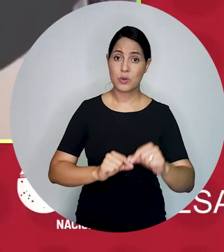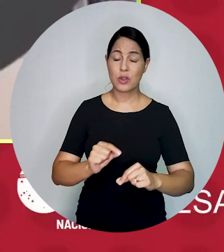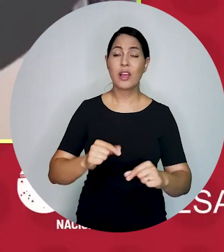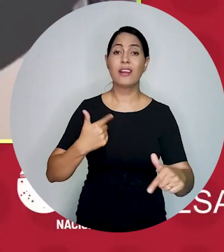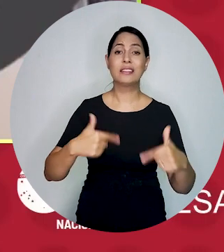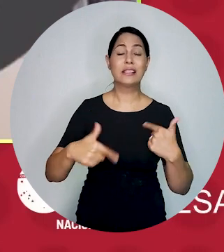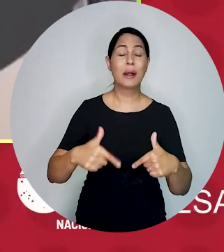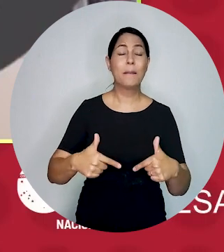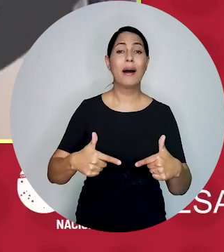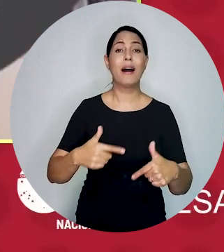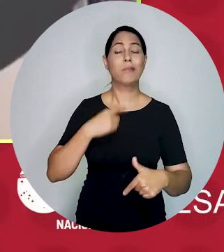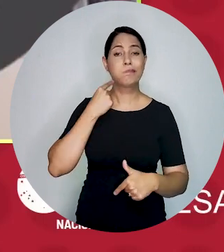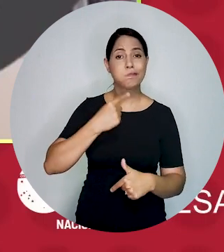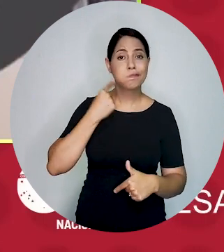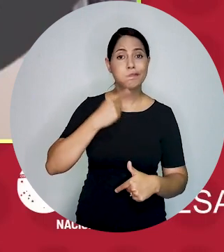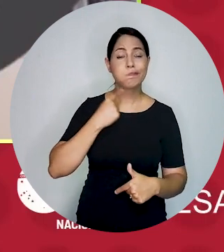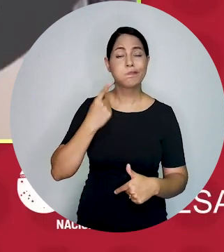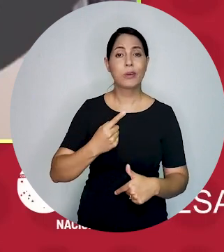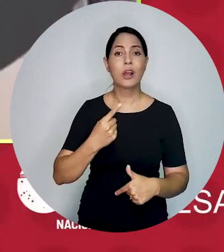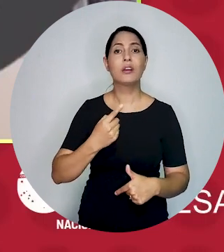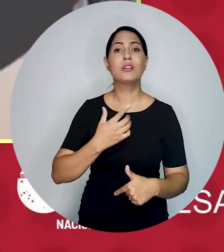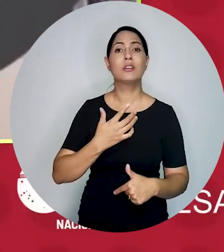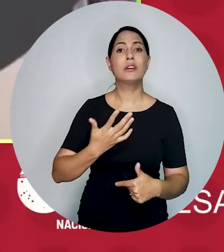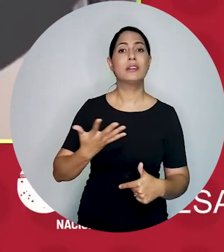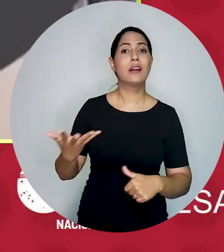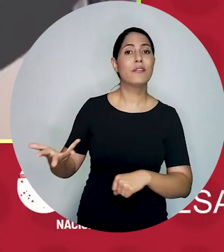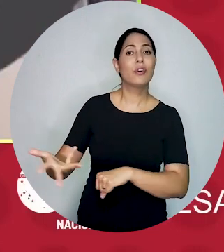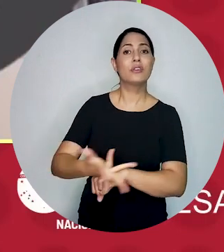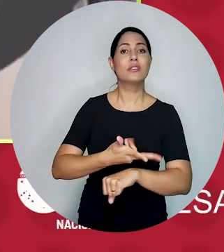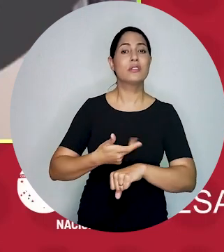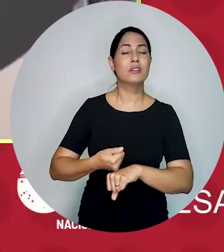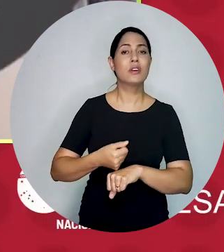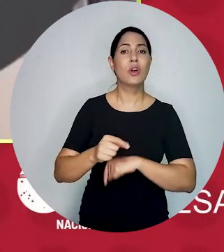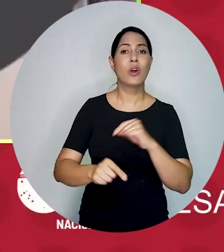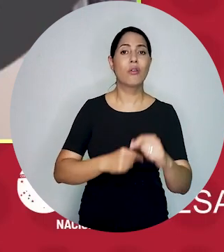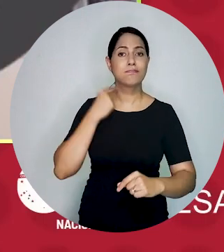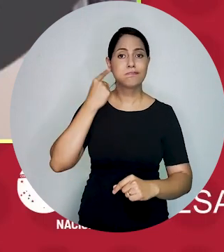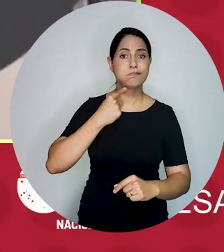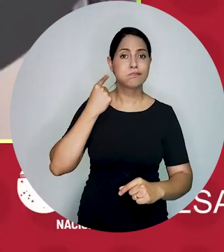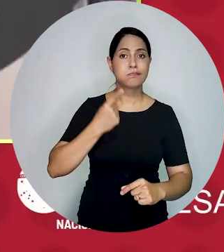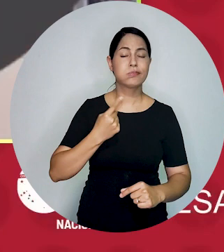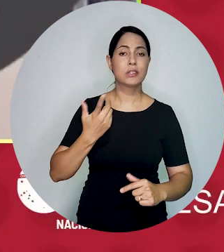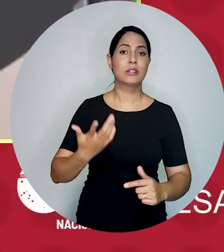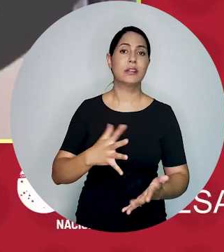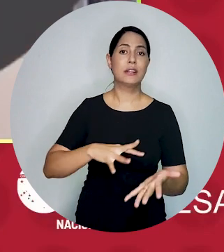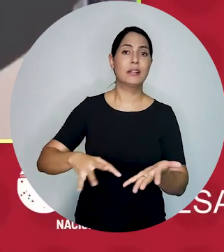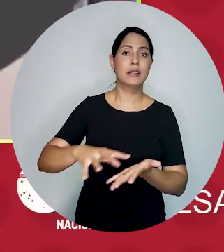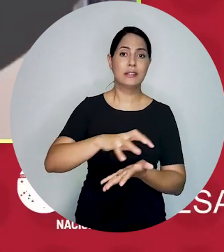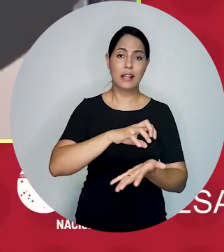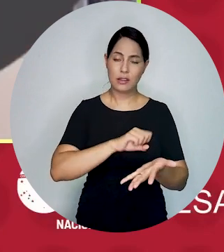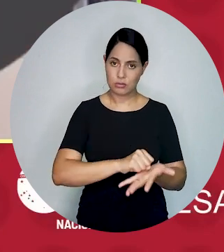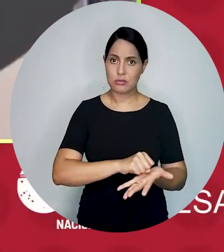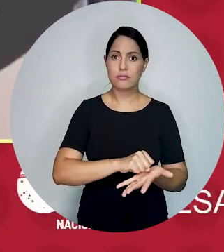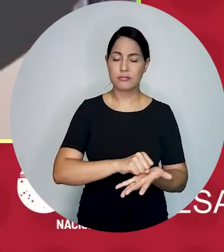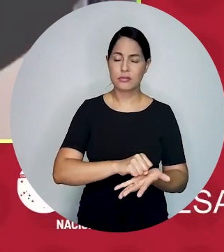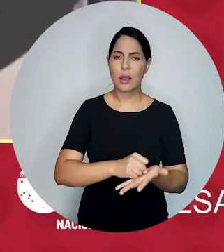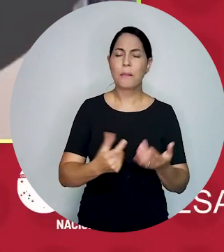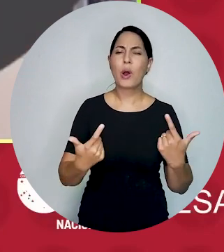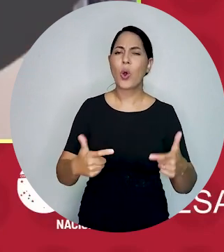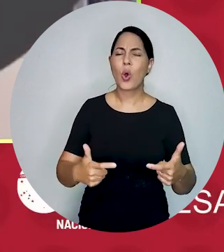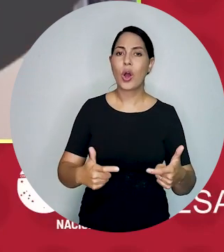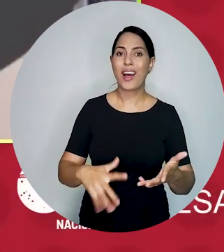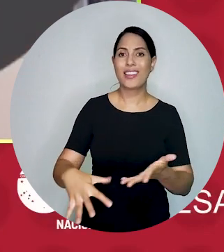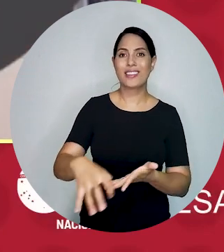cada vez mais com uma advocacia vocacionada àquilo que vem se chamando de advocacia data-driven, ou dirigida por